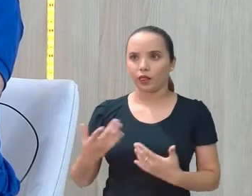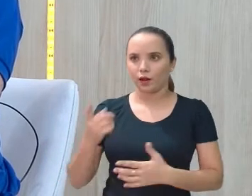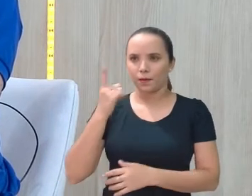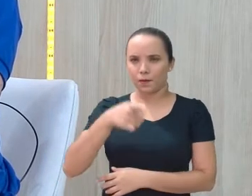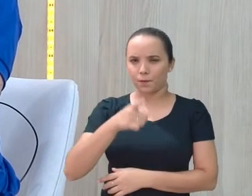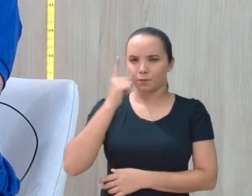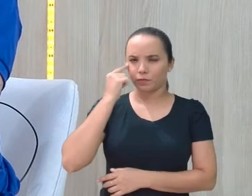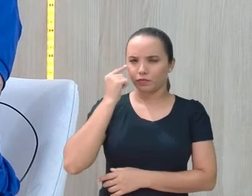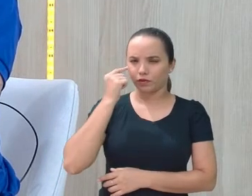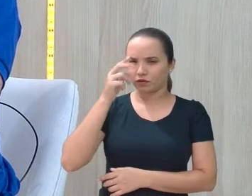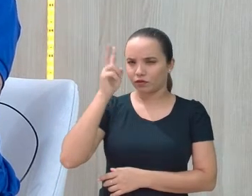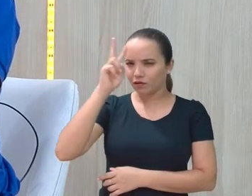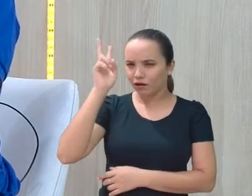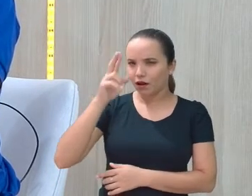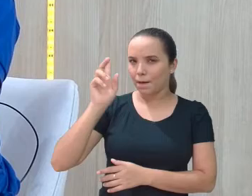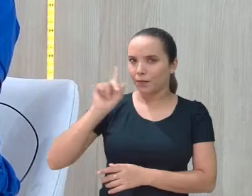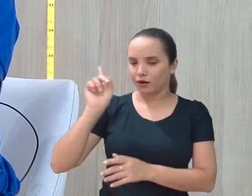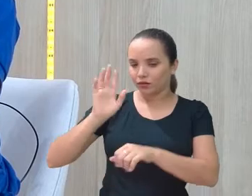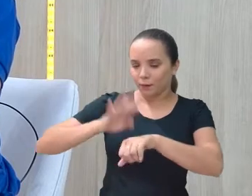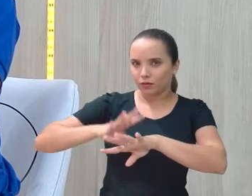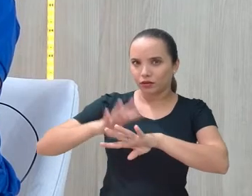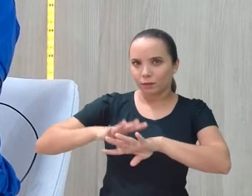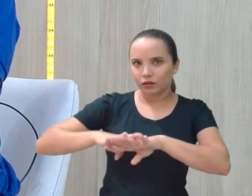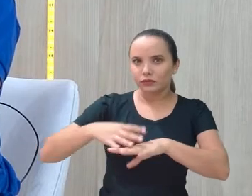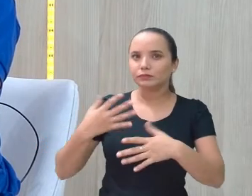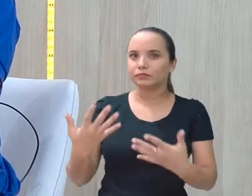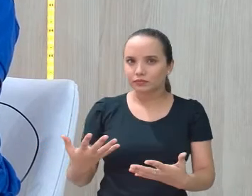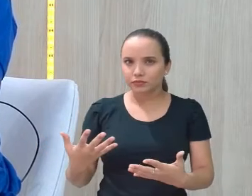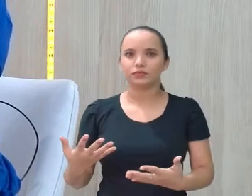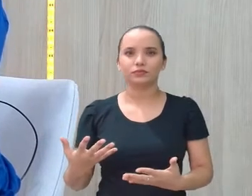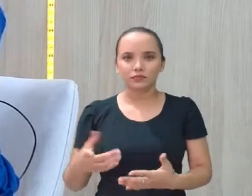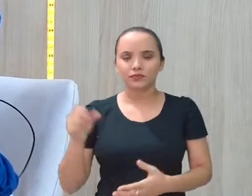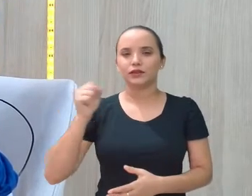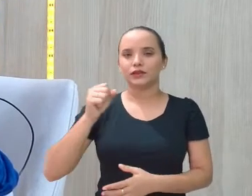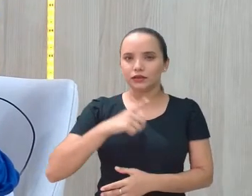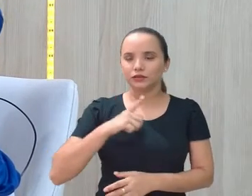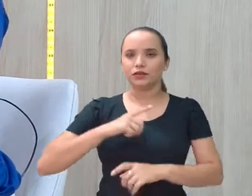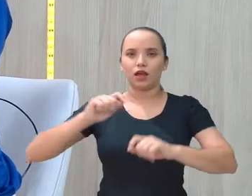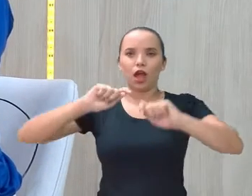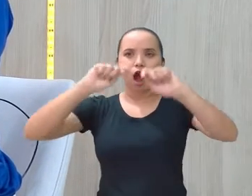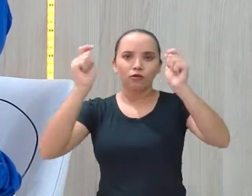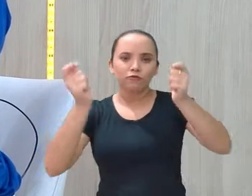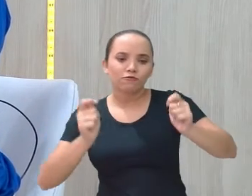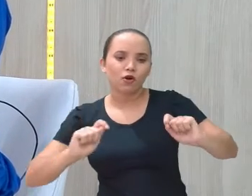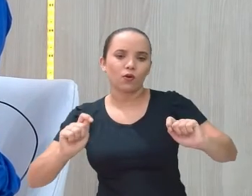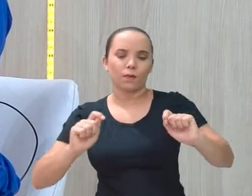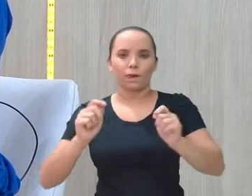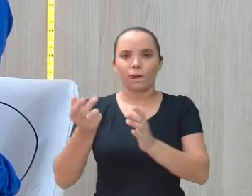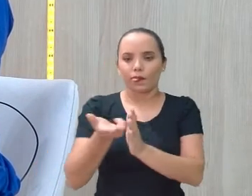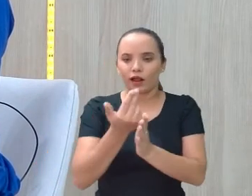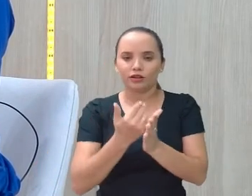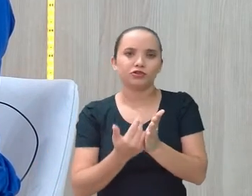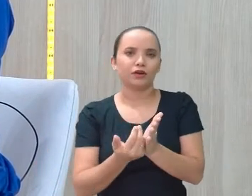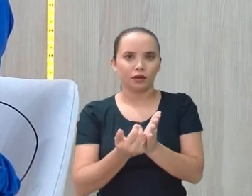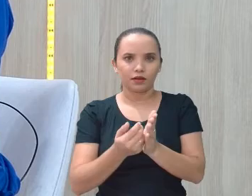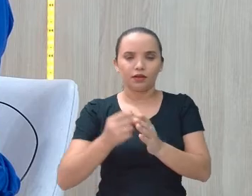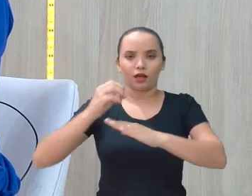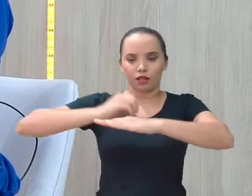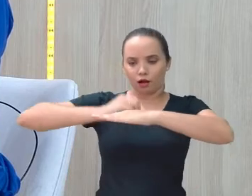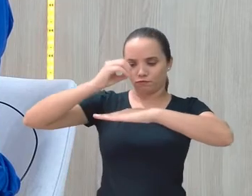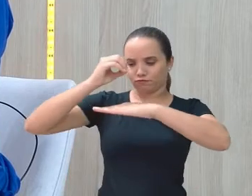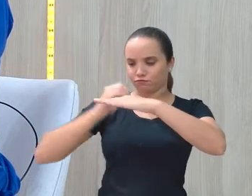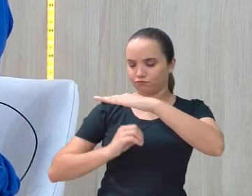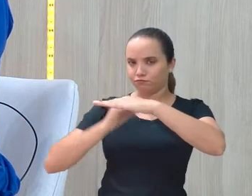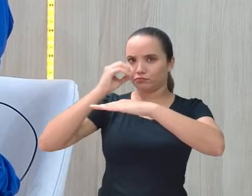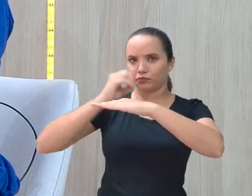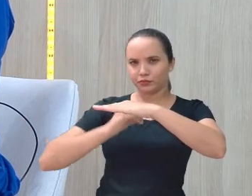da matemática? A forma da escrita de fração,